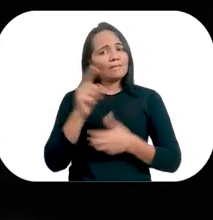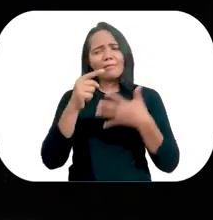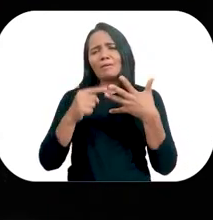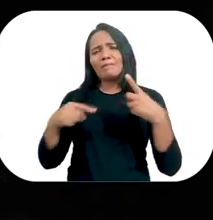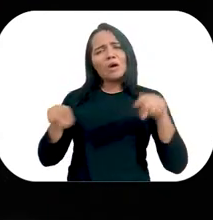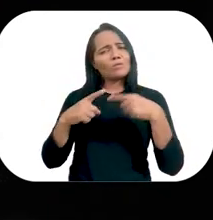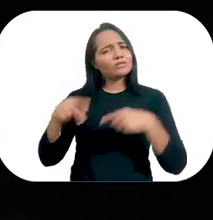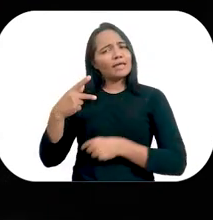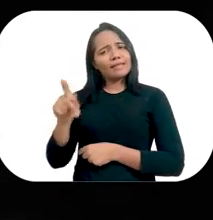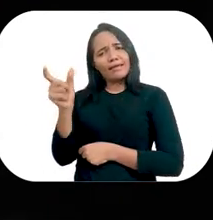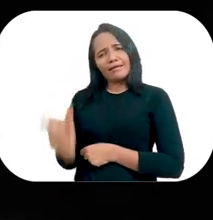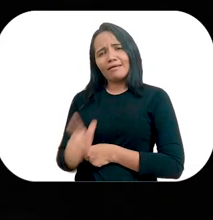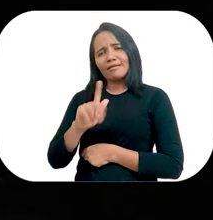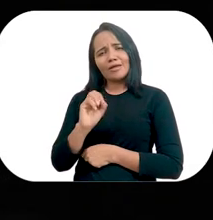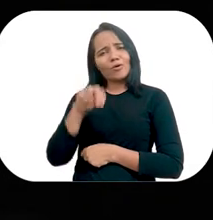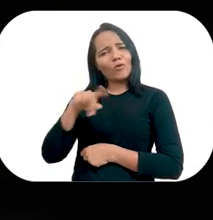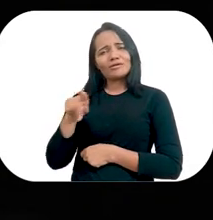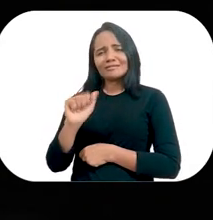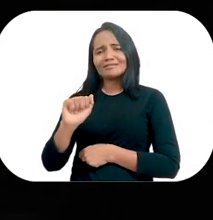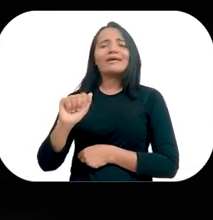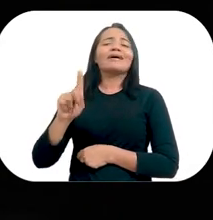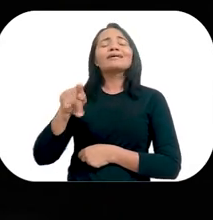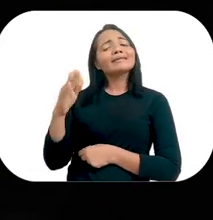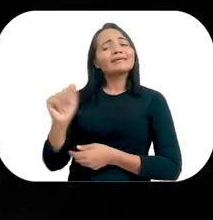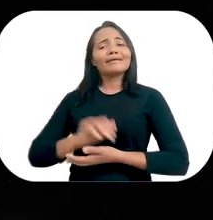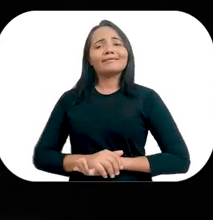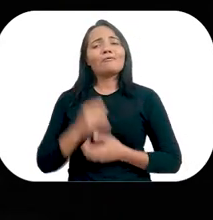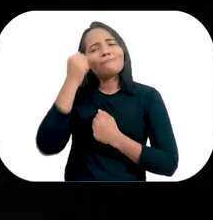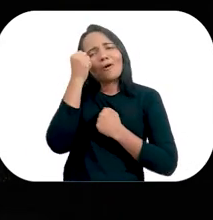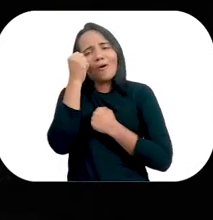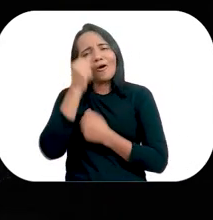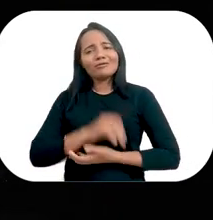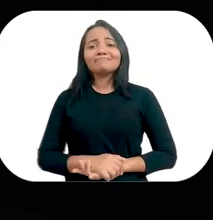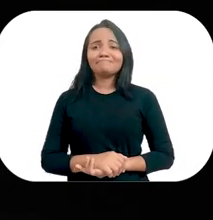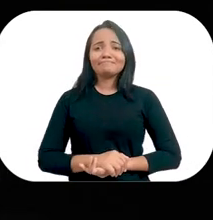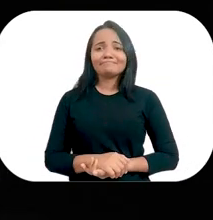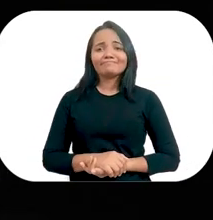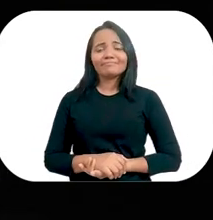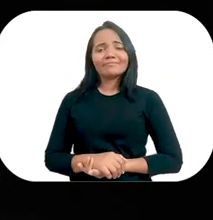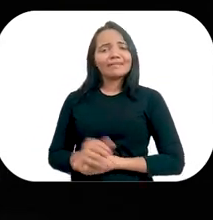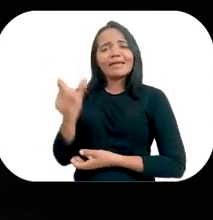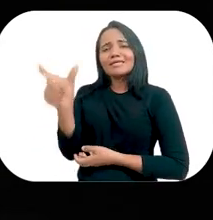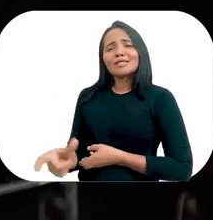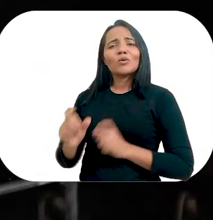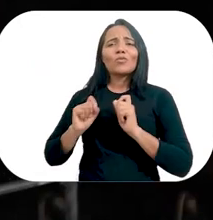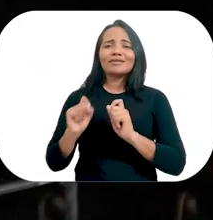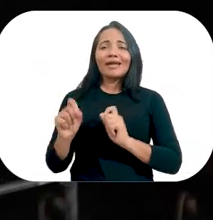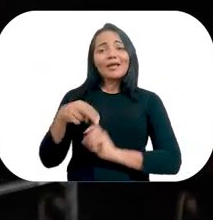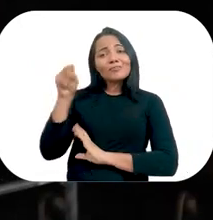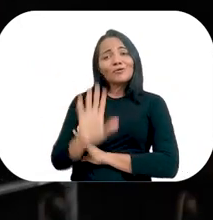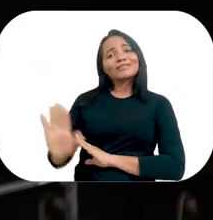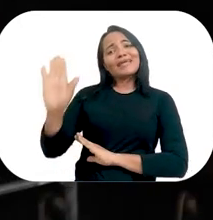Né? Em forró Pé de Serra, porque eu considero o Gonzaguinha um artista